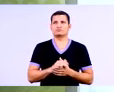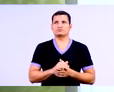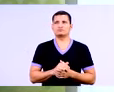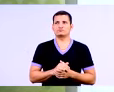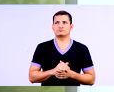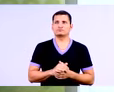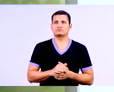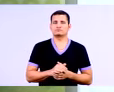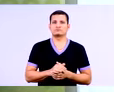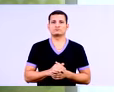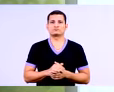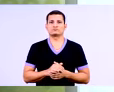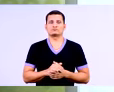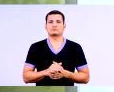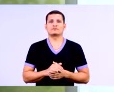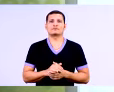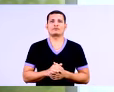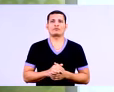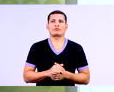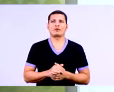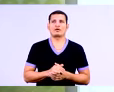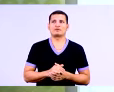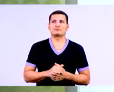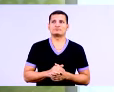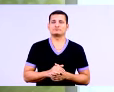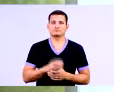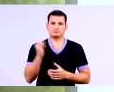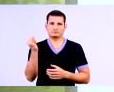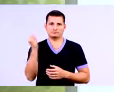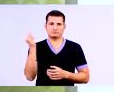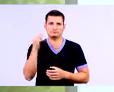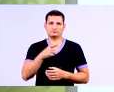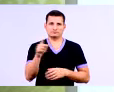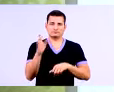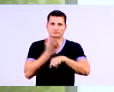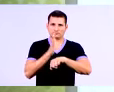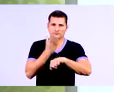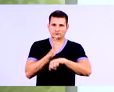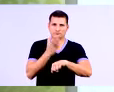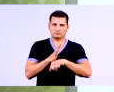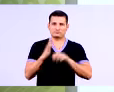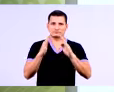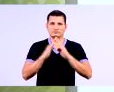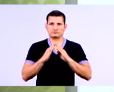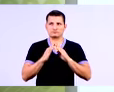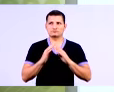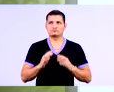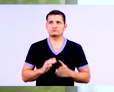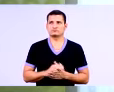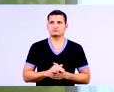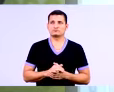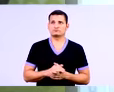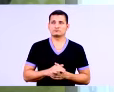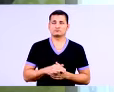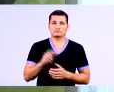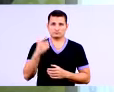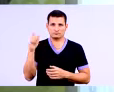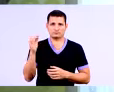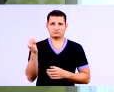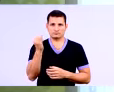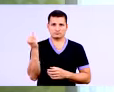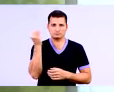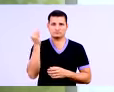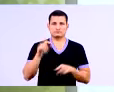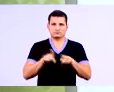o que nós estamos tratando em sala de aula. É importante que vocês pratiquem isso em casa. Um outro ponto importante que